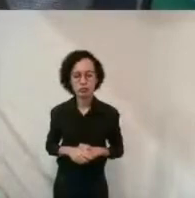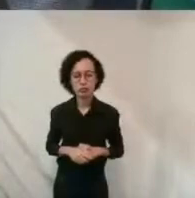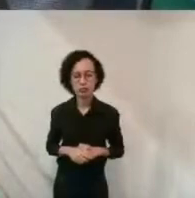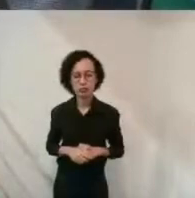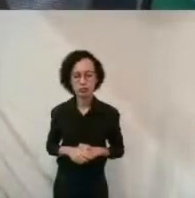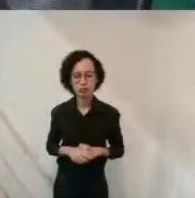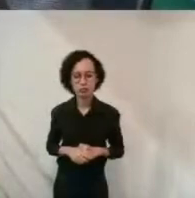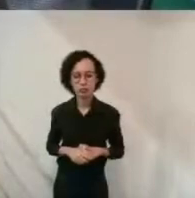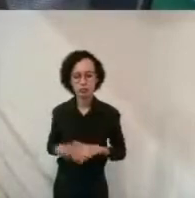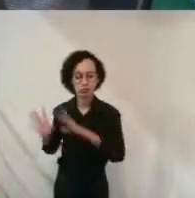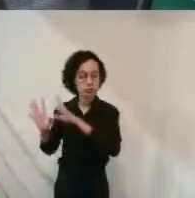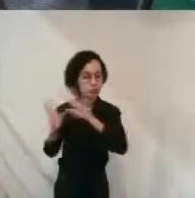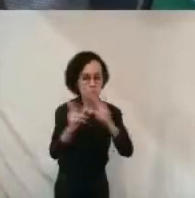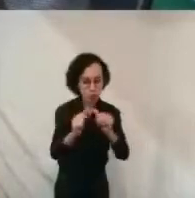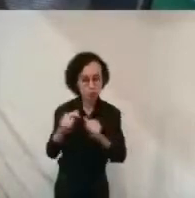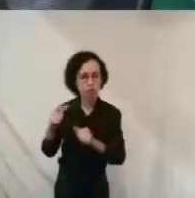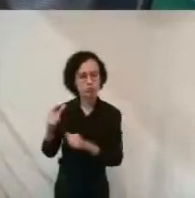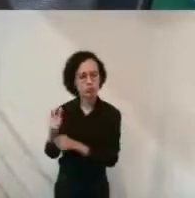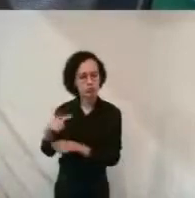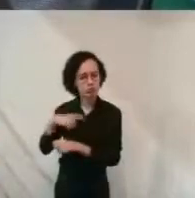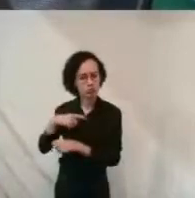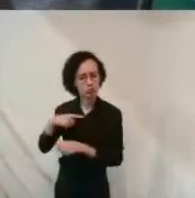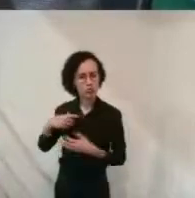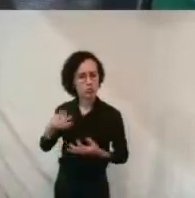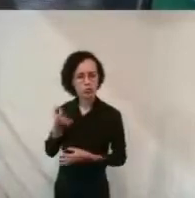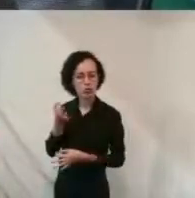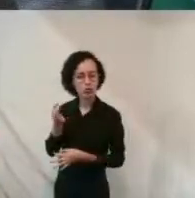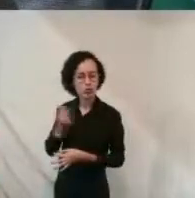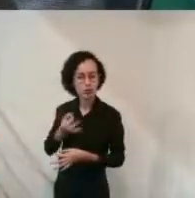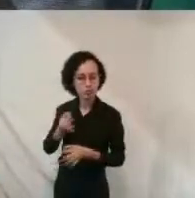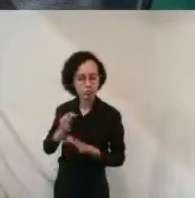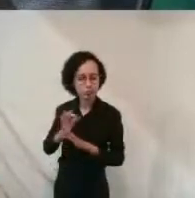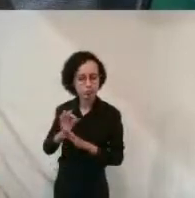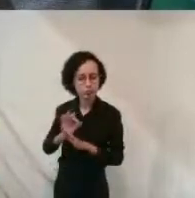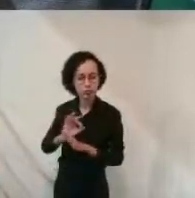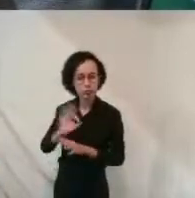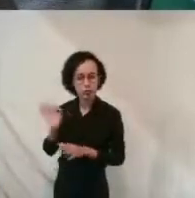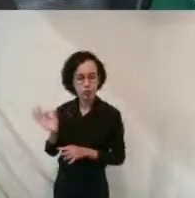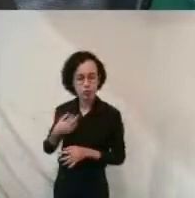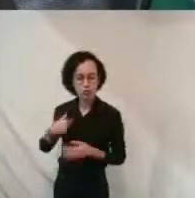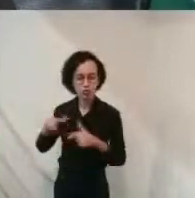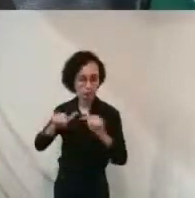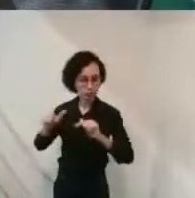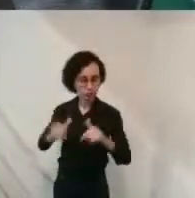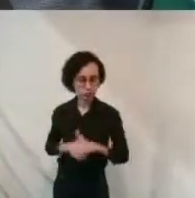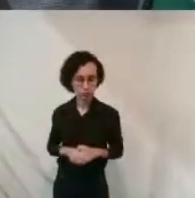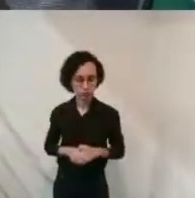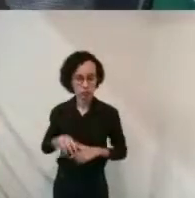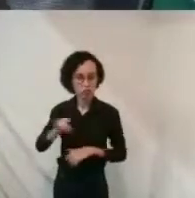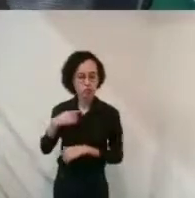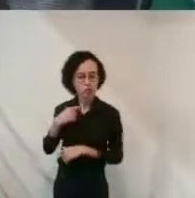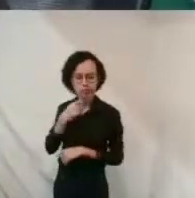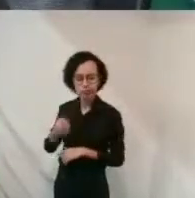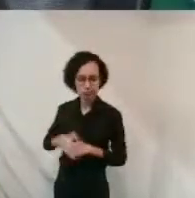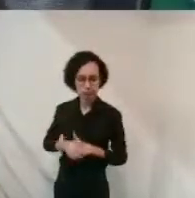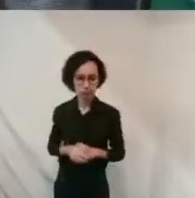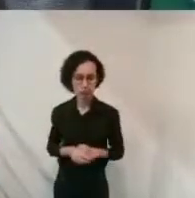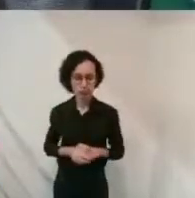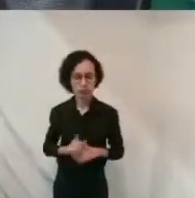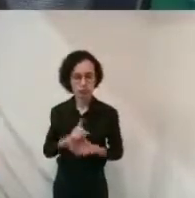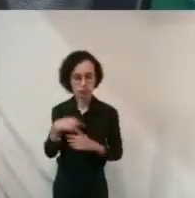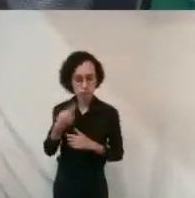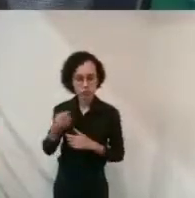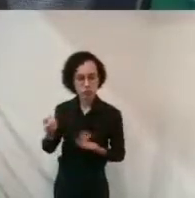E todos eles, e todos eles têm um belo trabalho, mas sozinho não vai, eu já mostrei, já, só não adianta. Ou nós